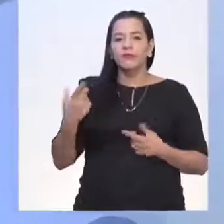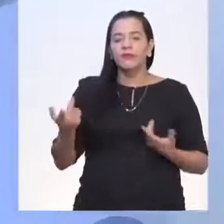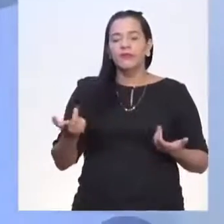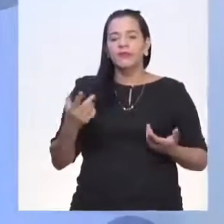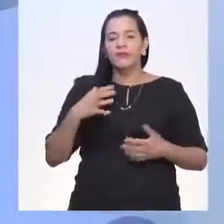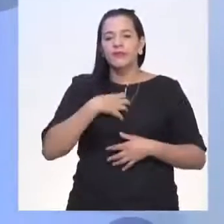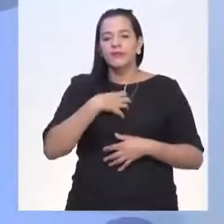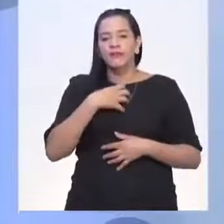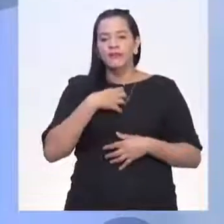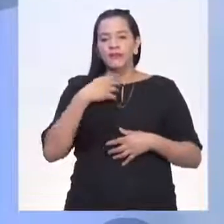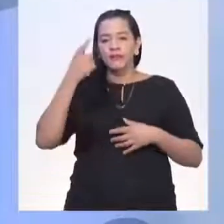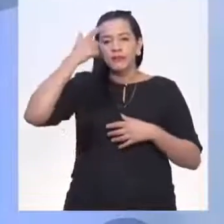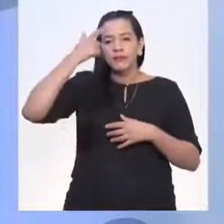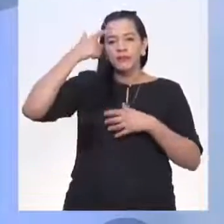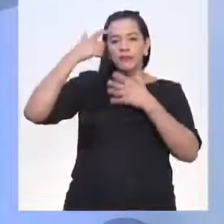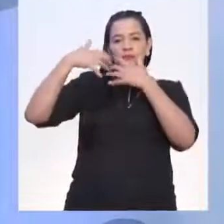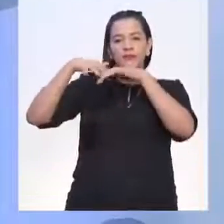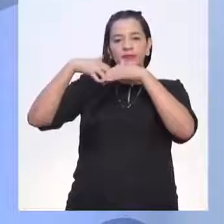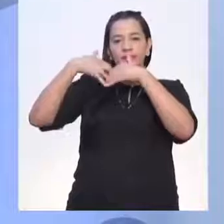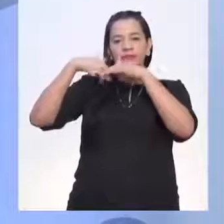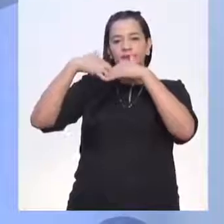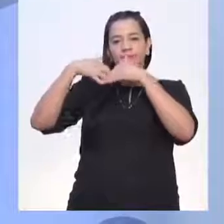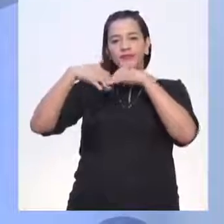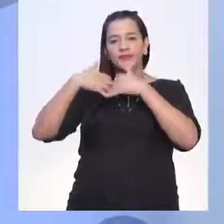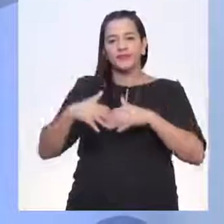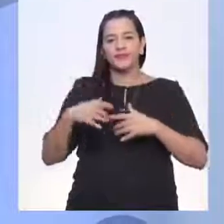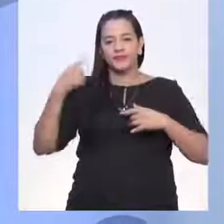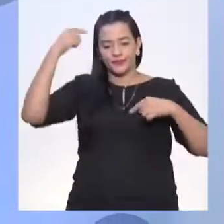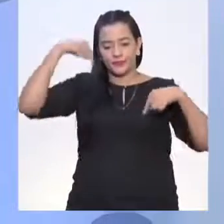condições ali psicológicas e neurais